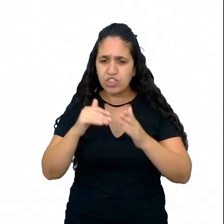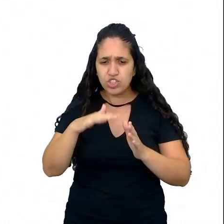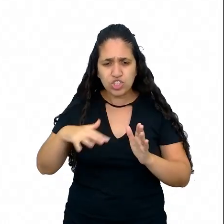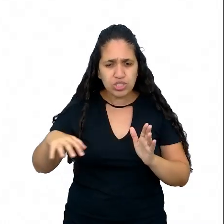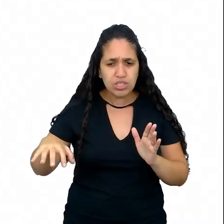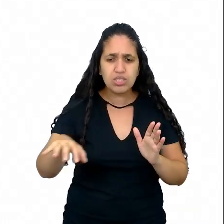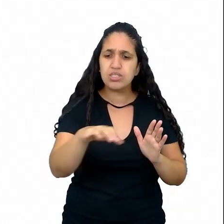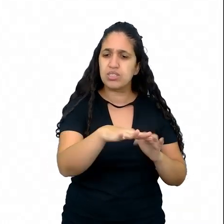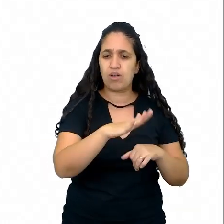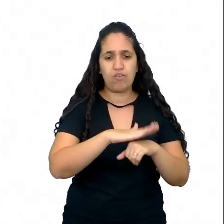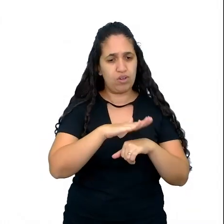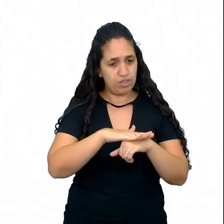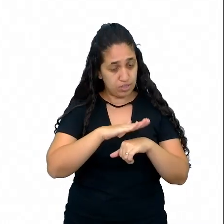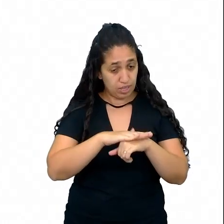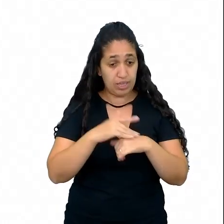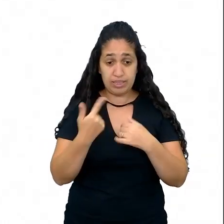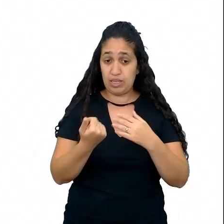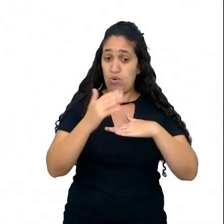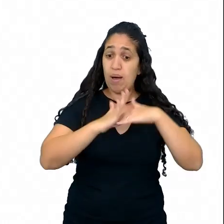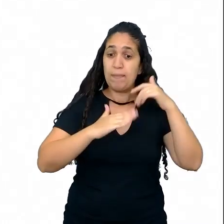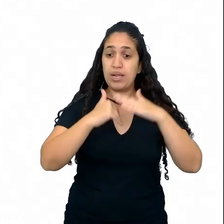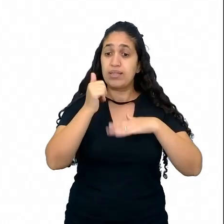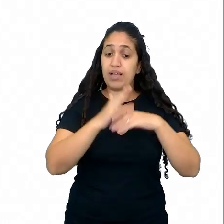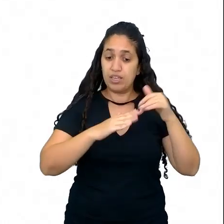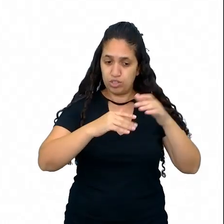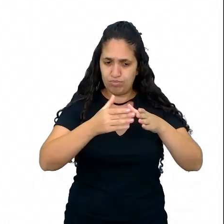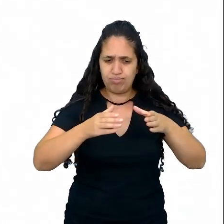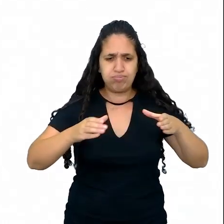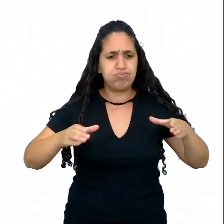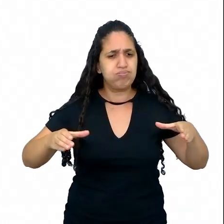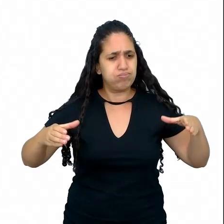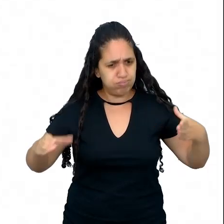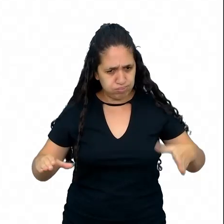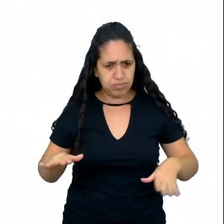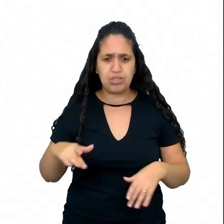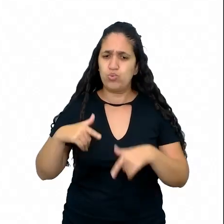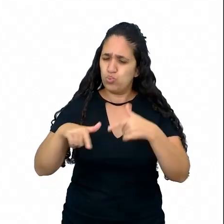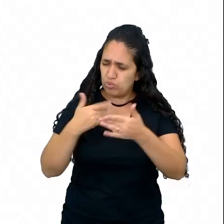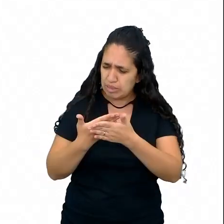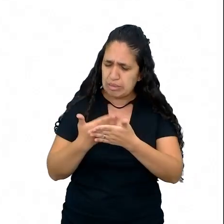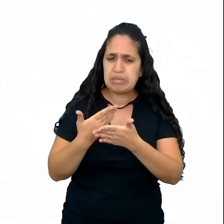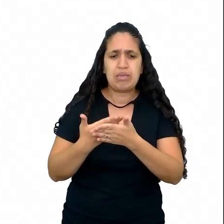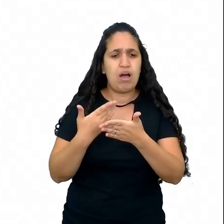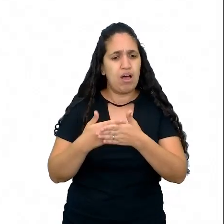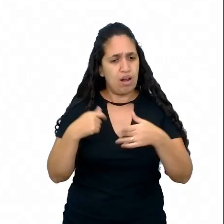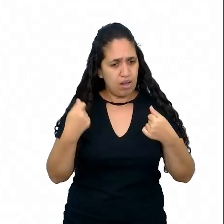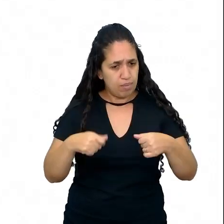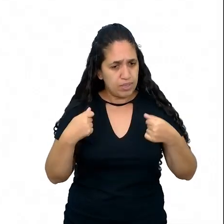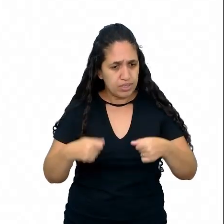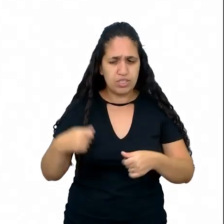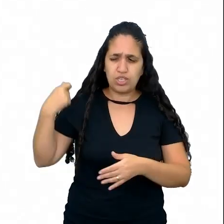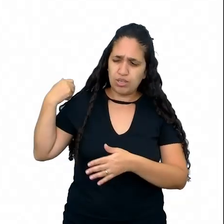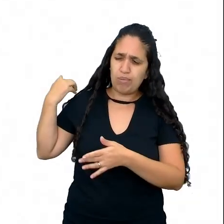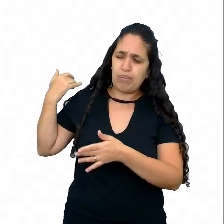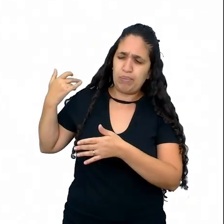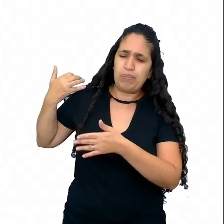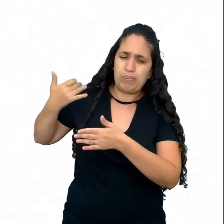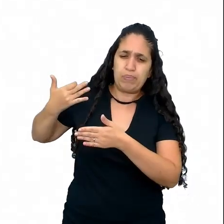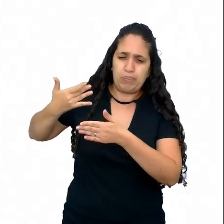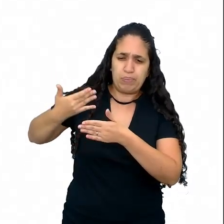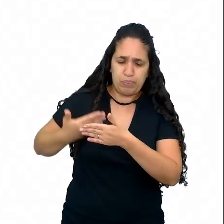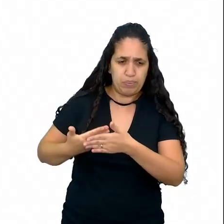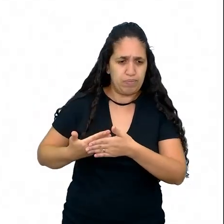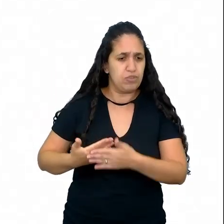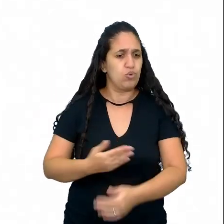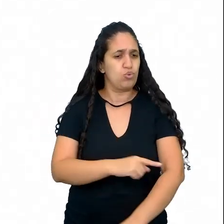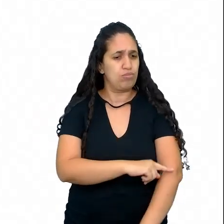que devem ser feitas. Então, é uma habilidade bem ampla, mas é uma habilidade que a gente tem que trabalhar bastante com ela. Ela já vem sendo trabalhada ao longo do ensino